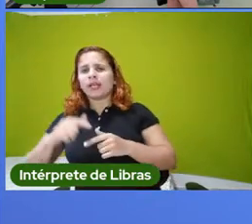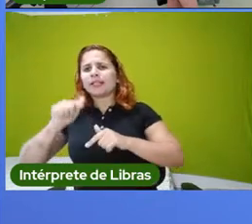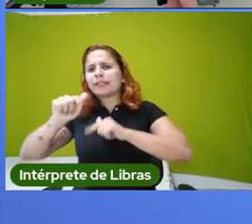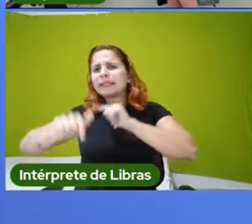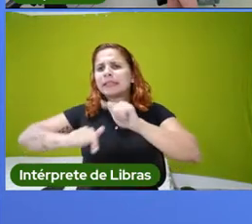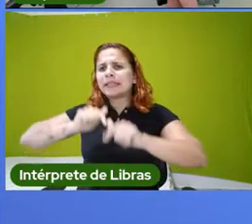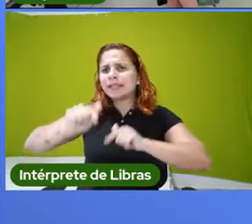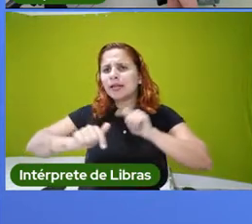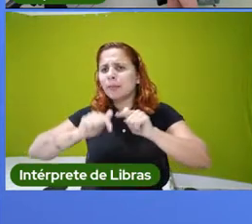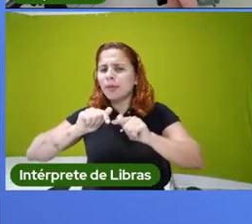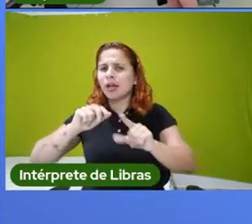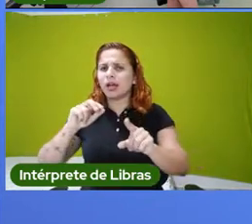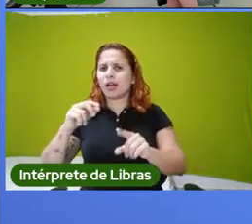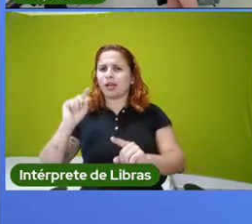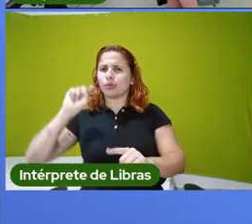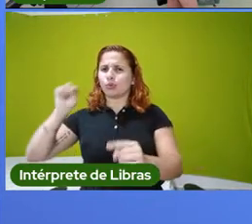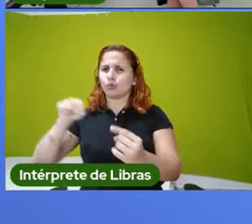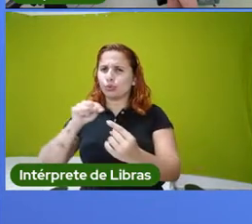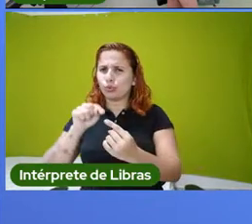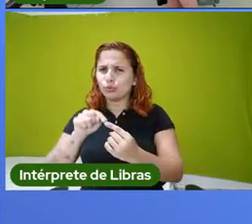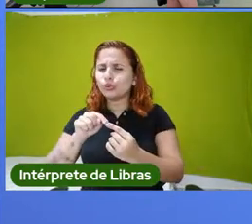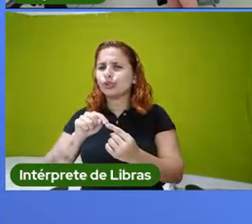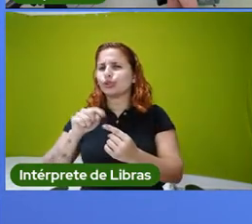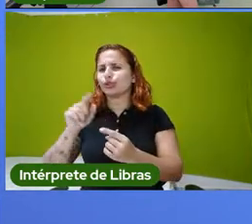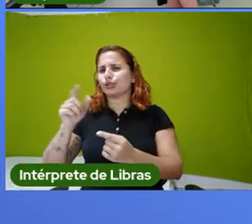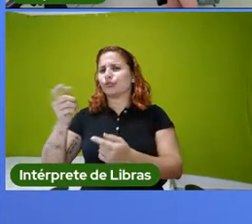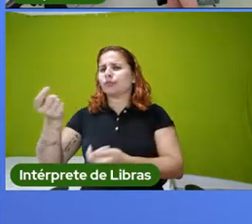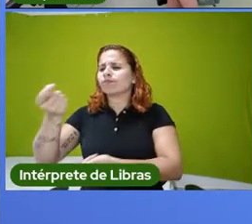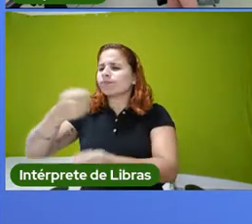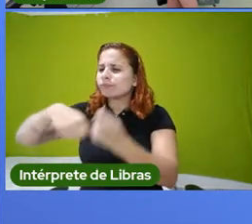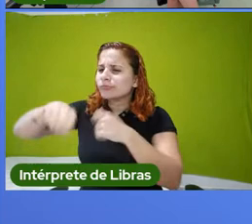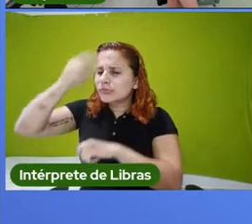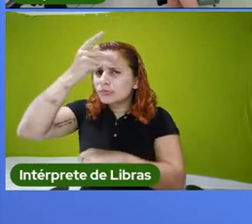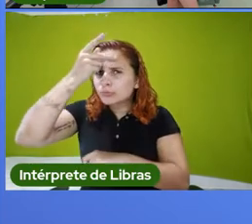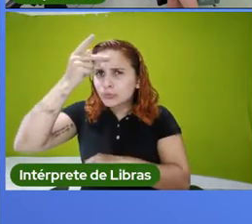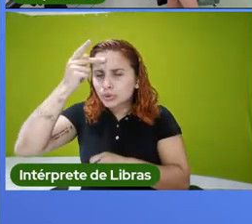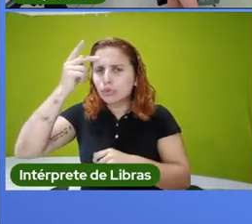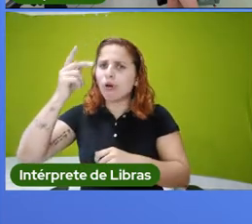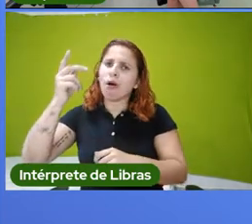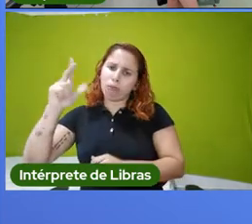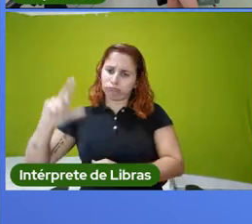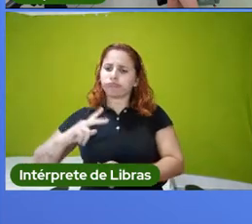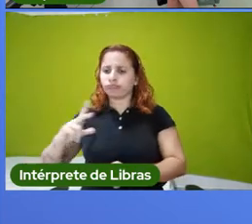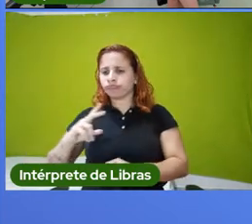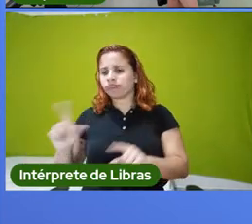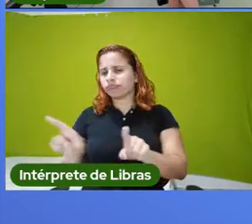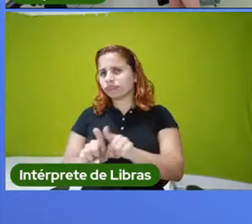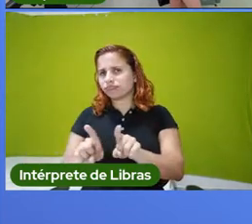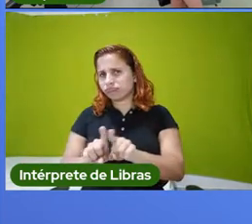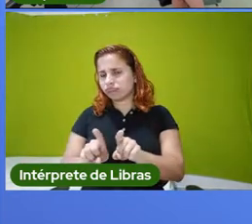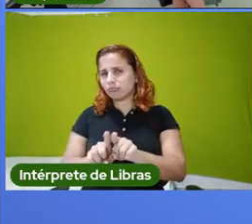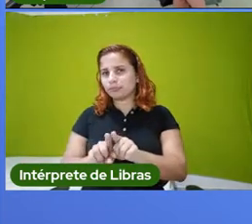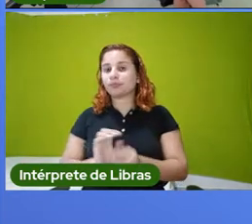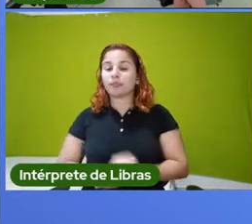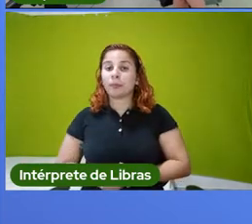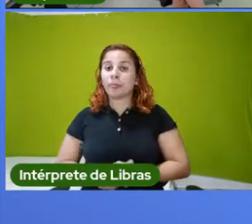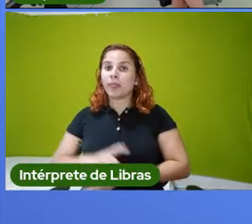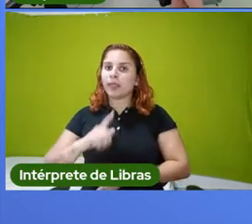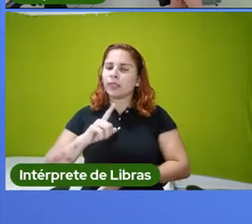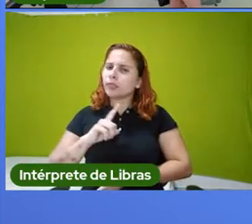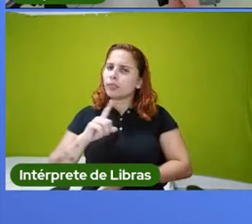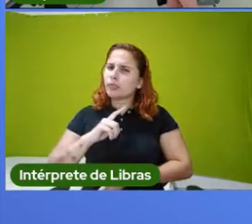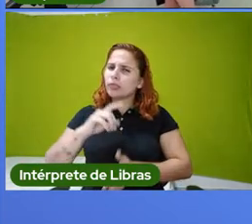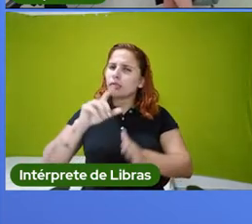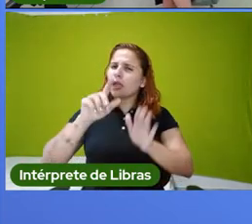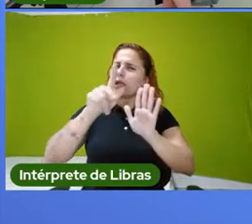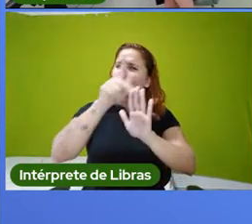seus objetivos e desenvolvimento pessoal, profissional e por aí vai. Então, esses programas que eu verifiquei